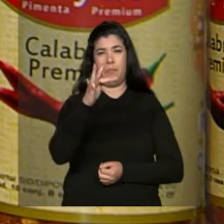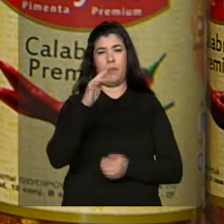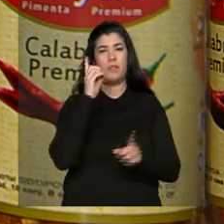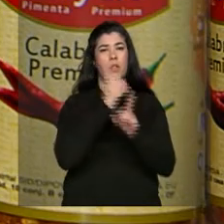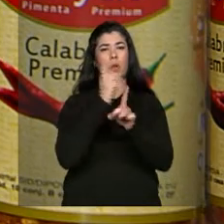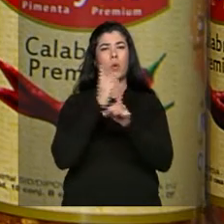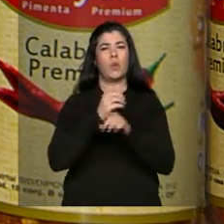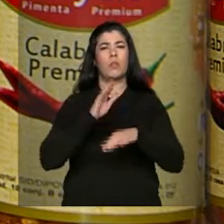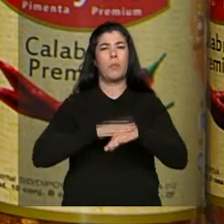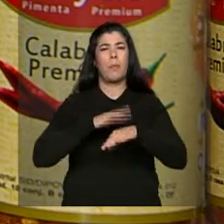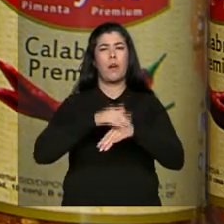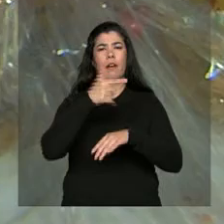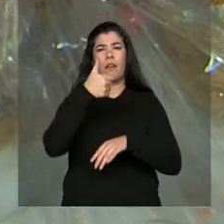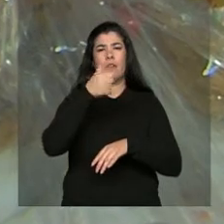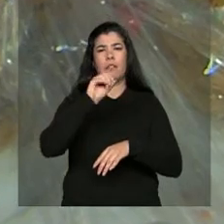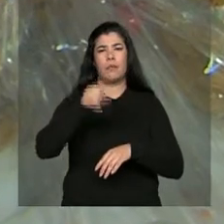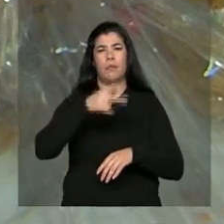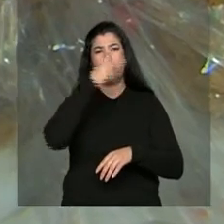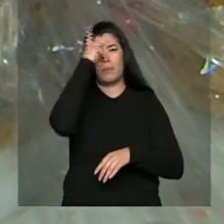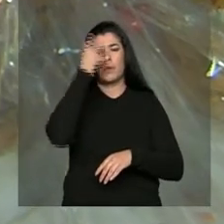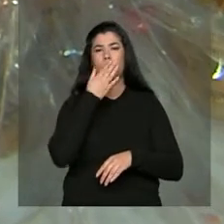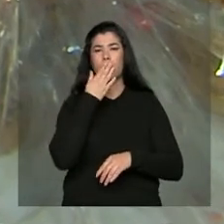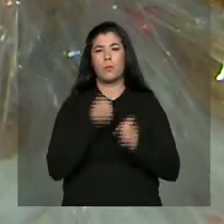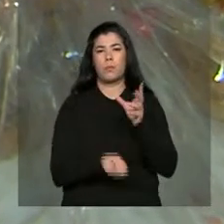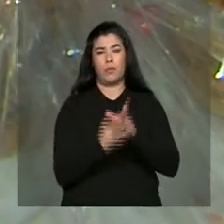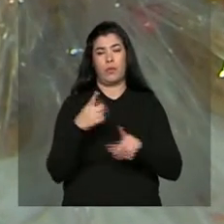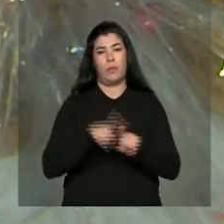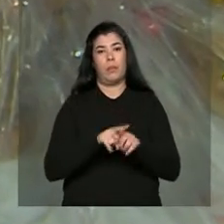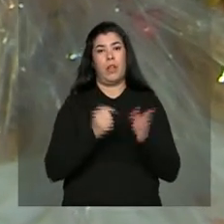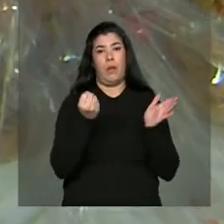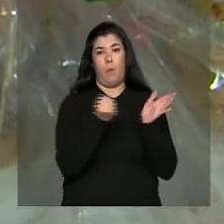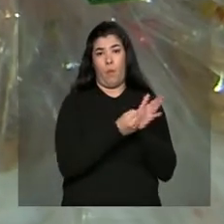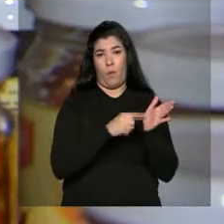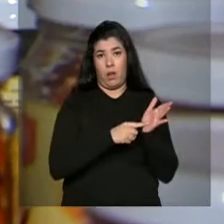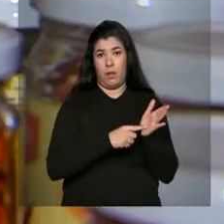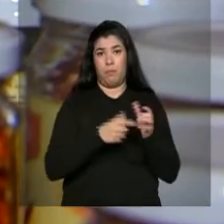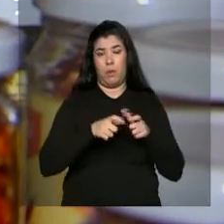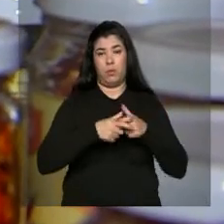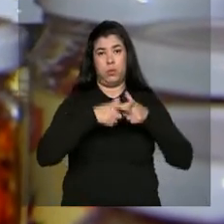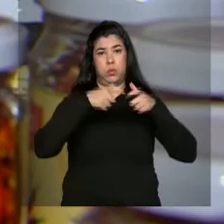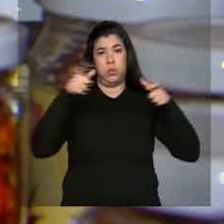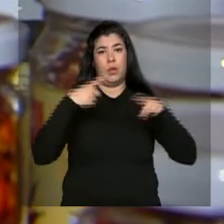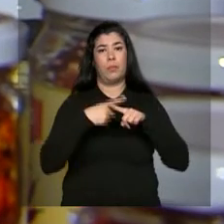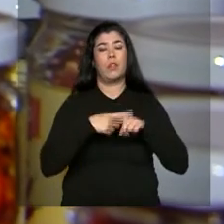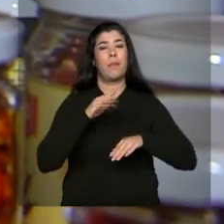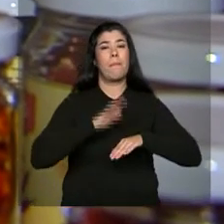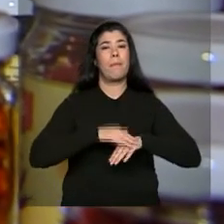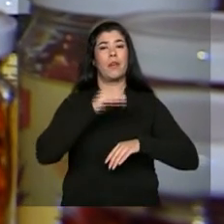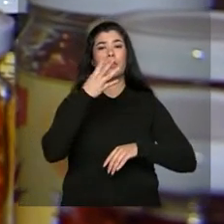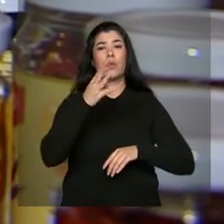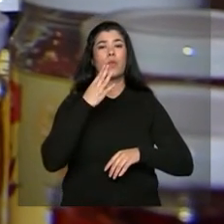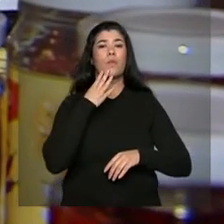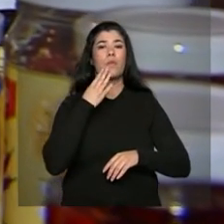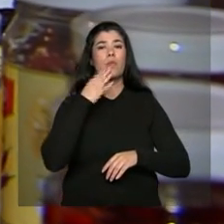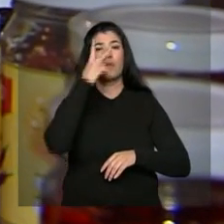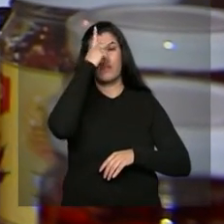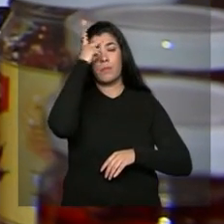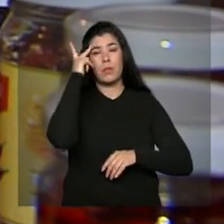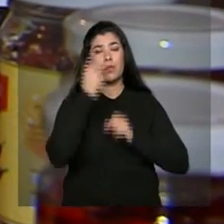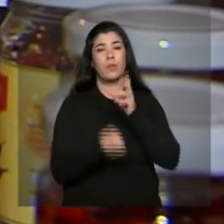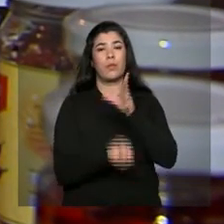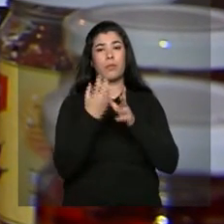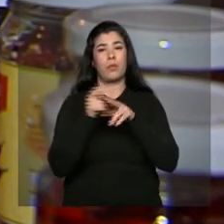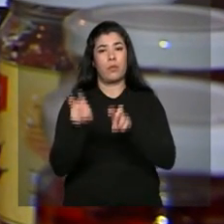quase 10 mil produtos. Mas a certificação pode crescer ainda mais, já que são mais de 4 milhões de